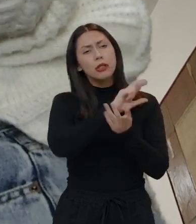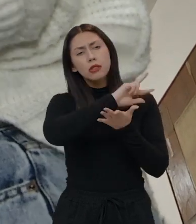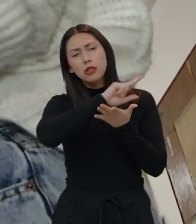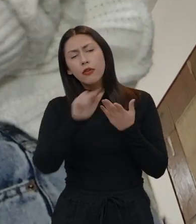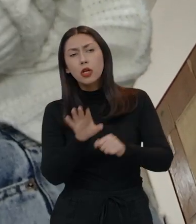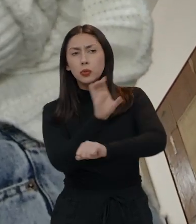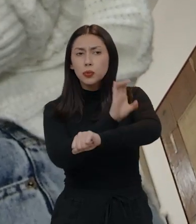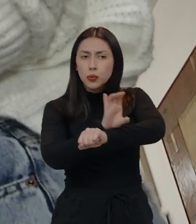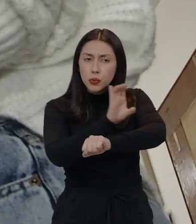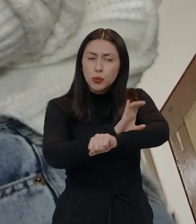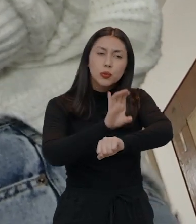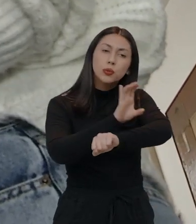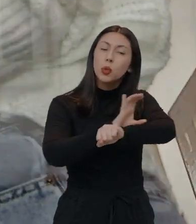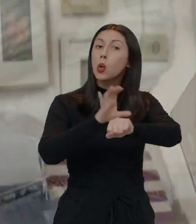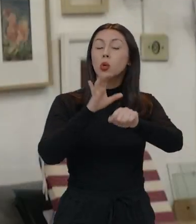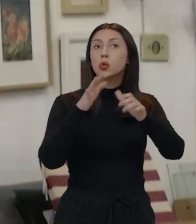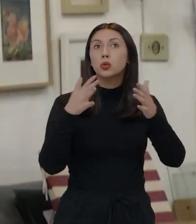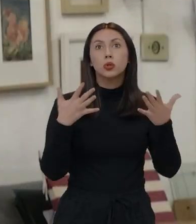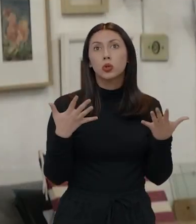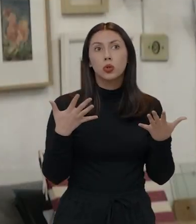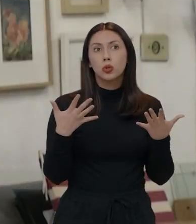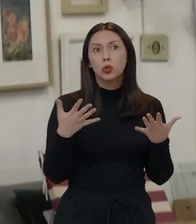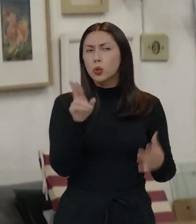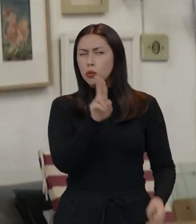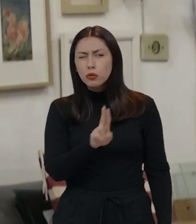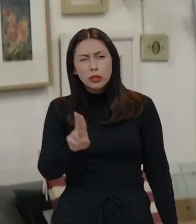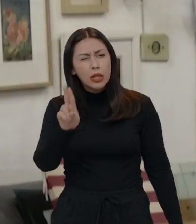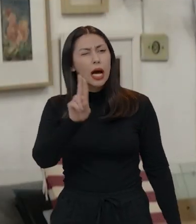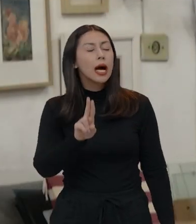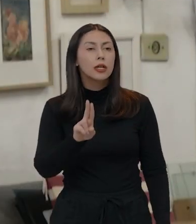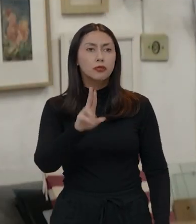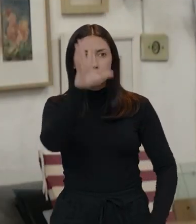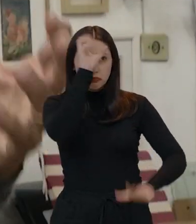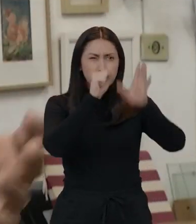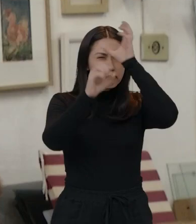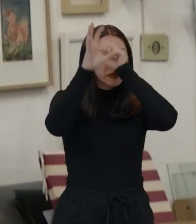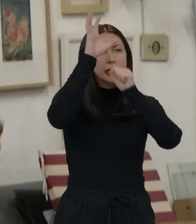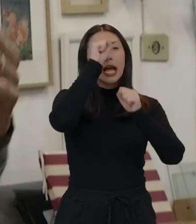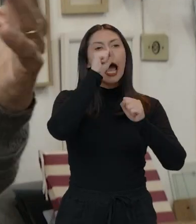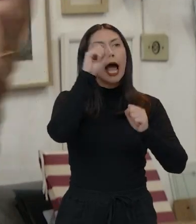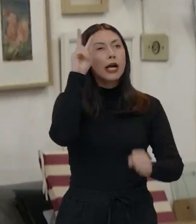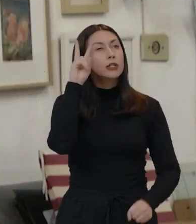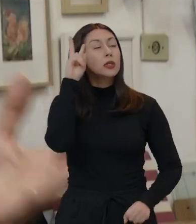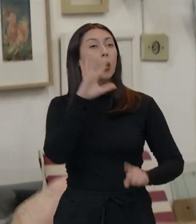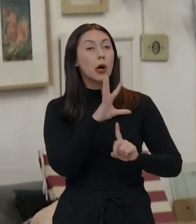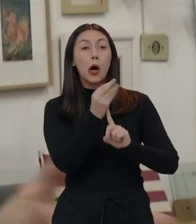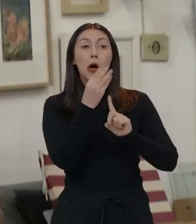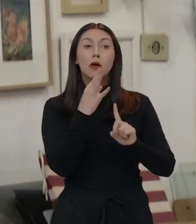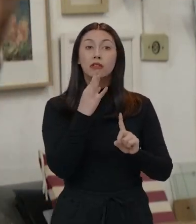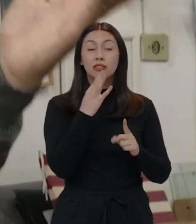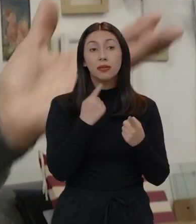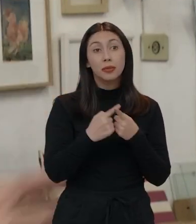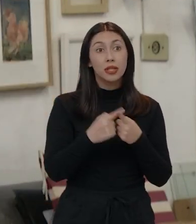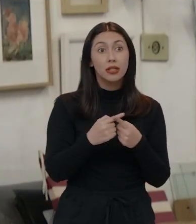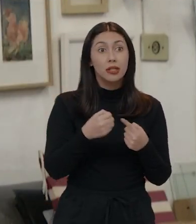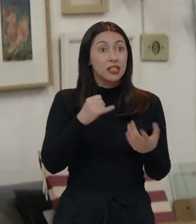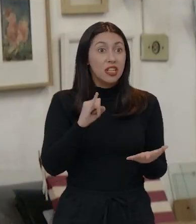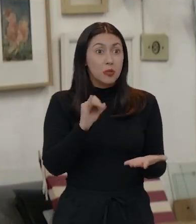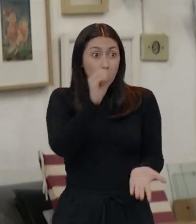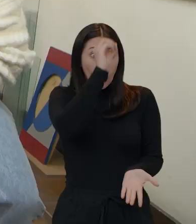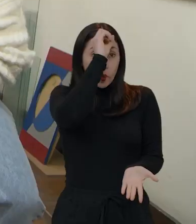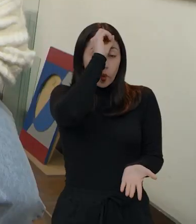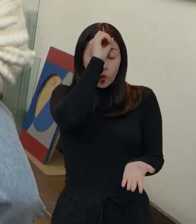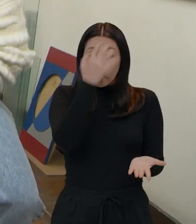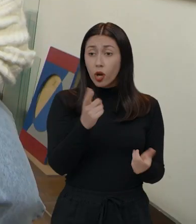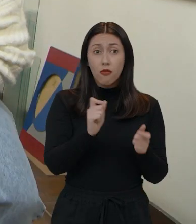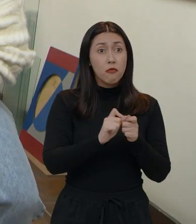assim, de extensão universitária, tá? Para aprender história da arte, conhecer, porque senão você fica boiando, né? Você